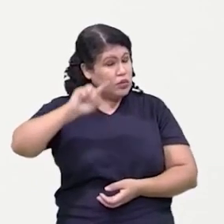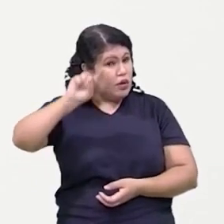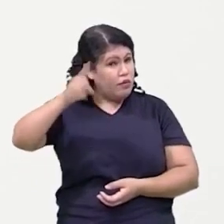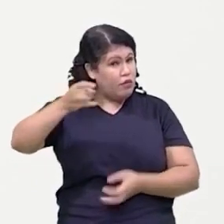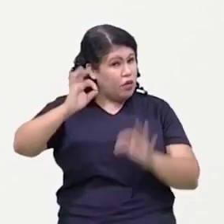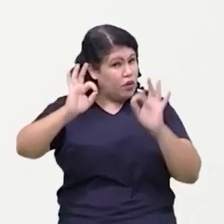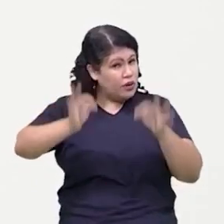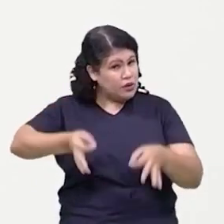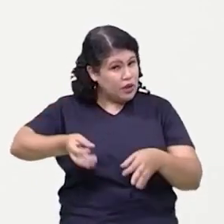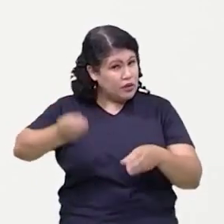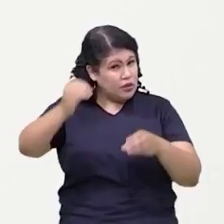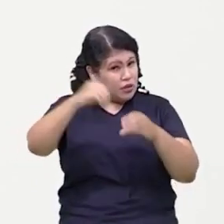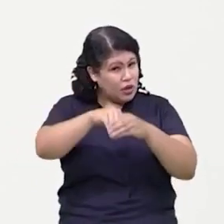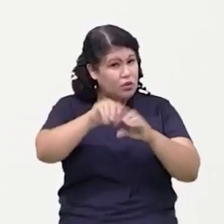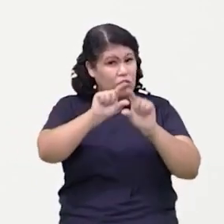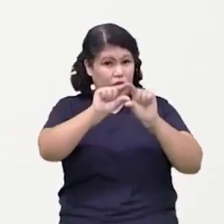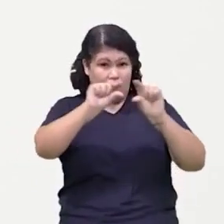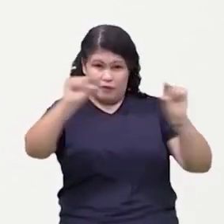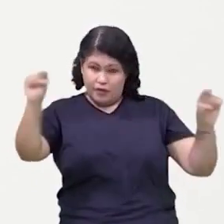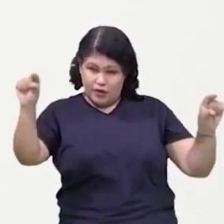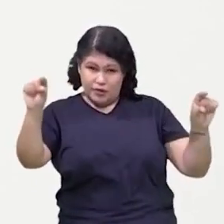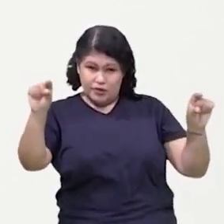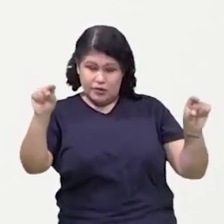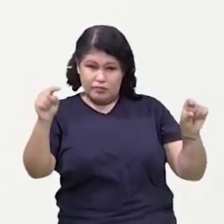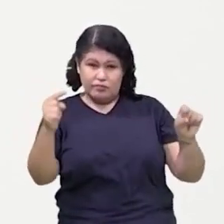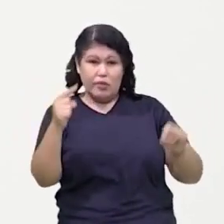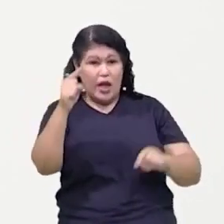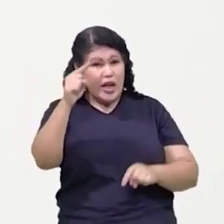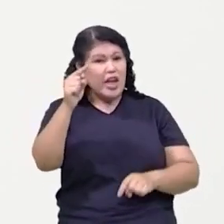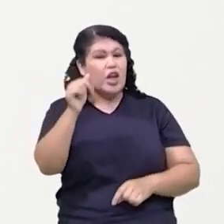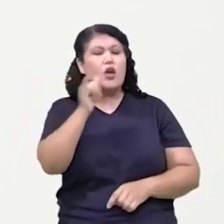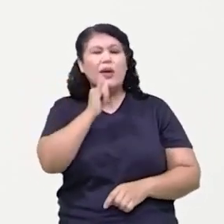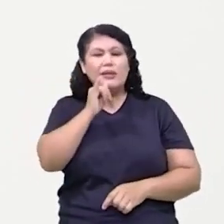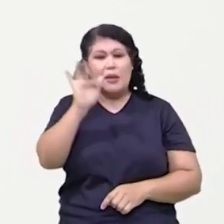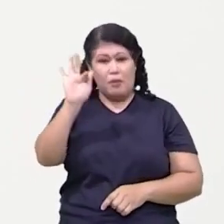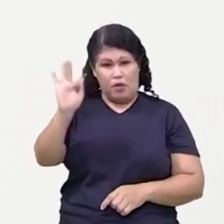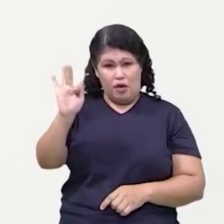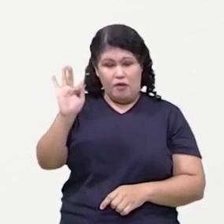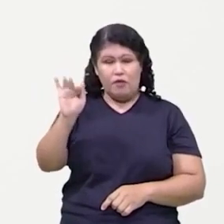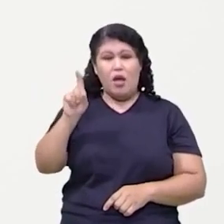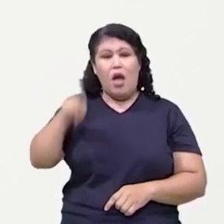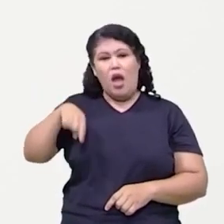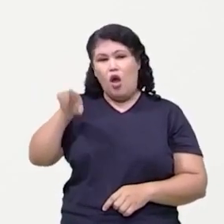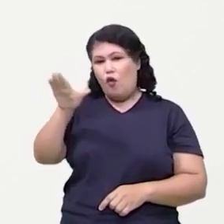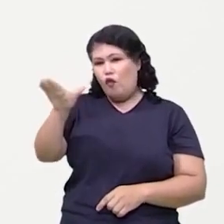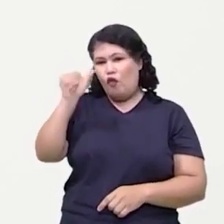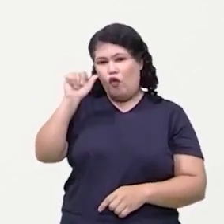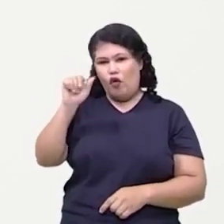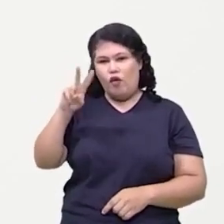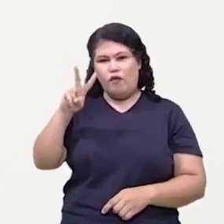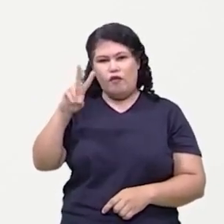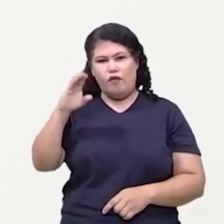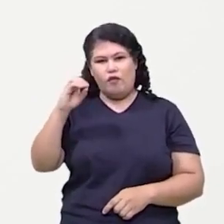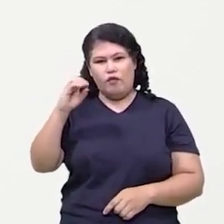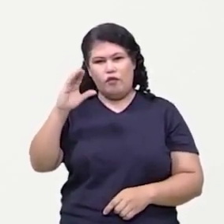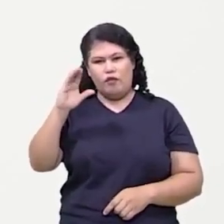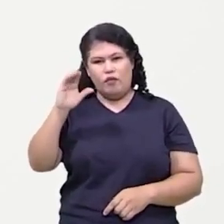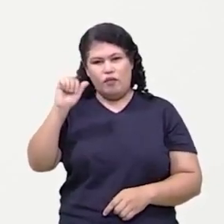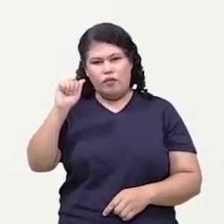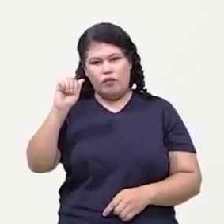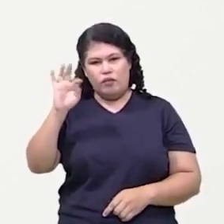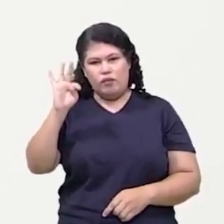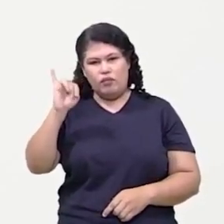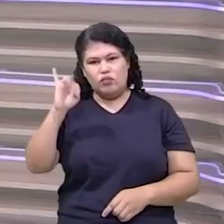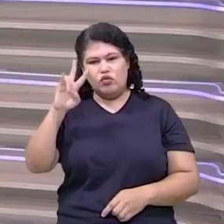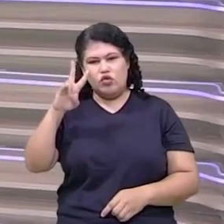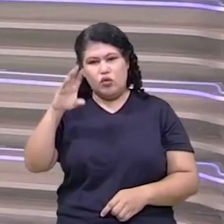em determinadas expressões. Nesse caso aqui, ela é aplicada por conta do vocativo. Nós já vimos que ela é aplicada também por conta